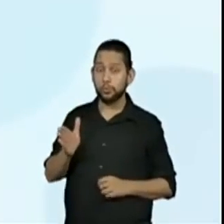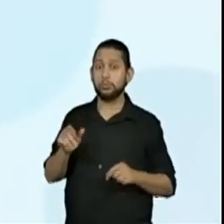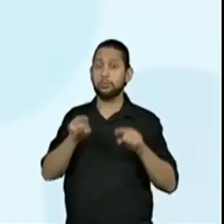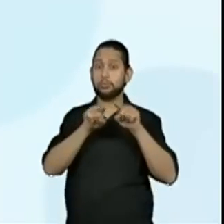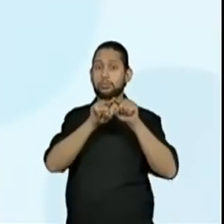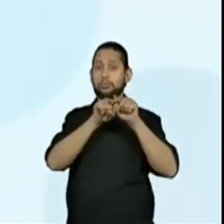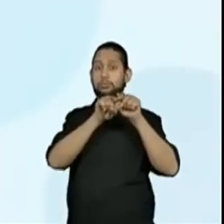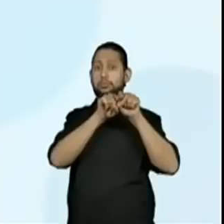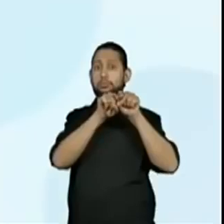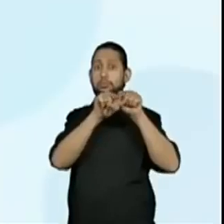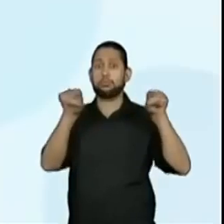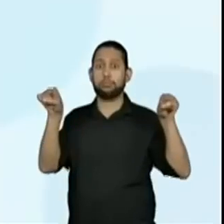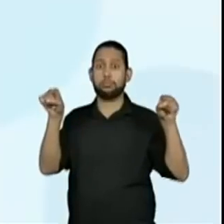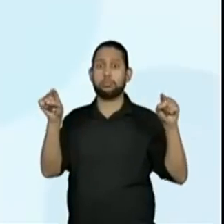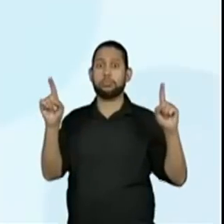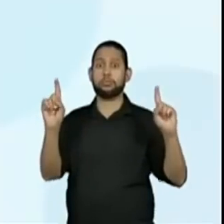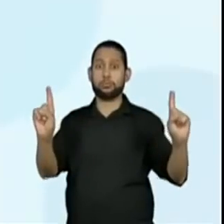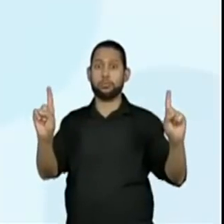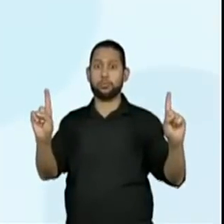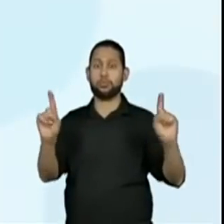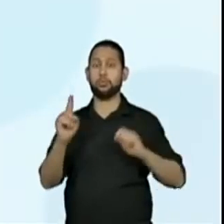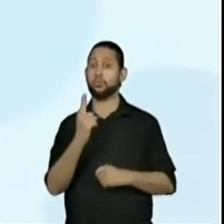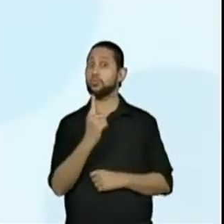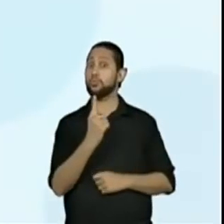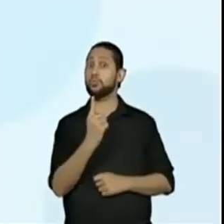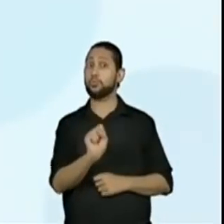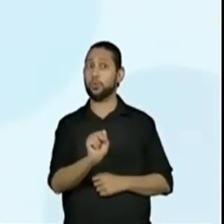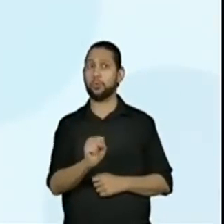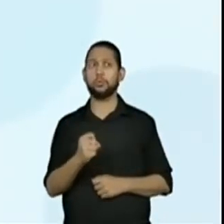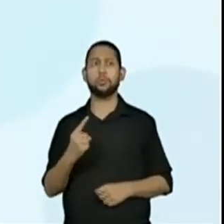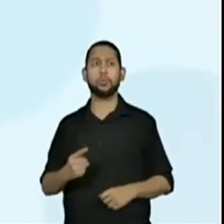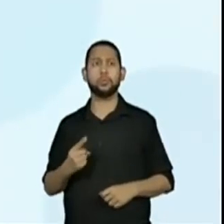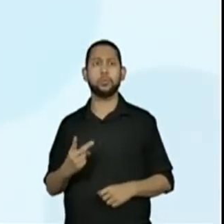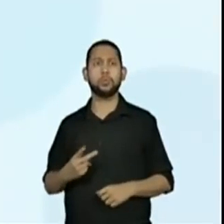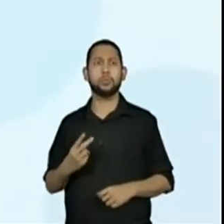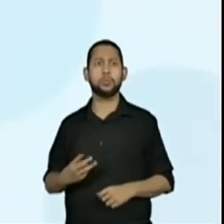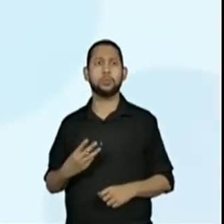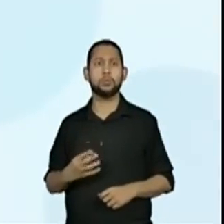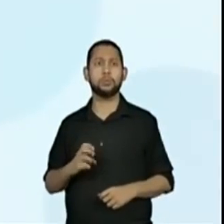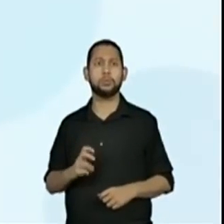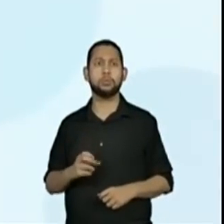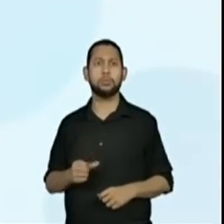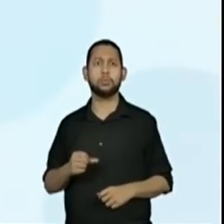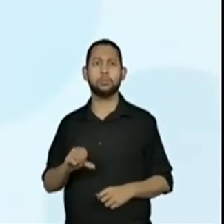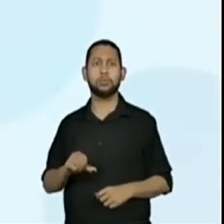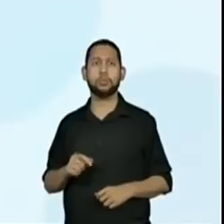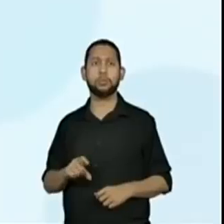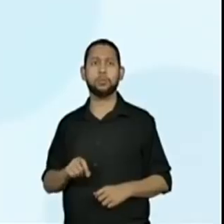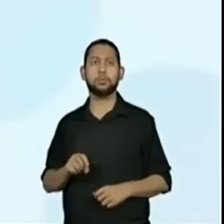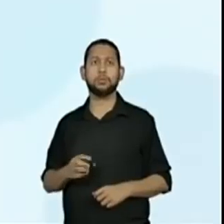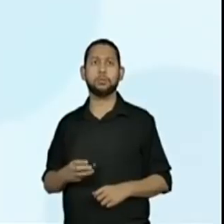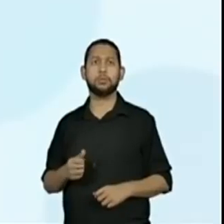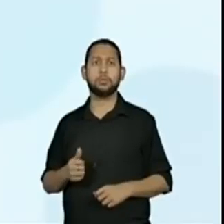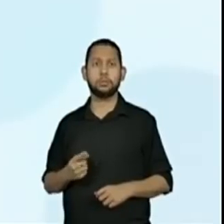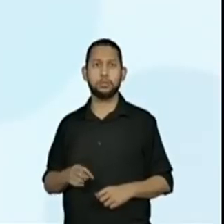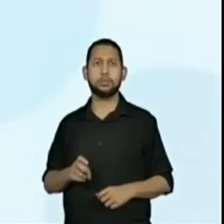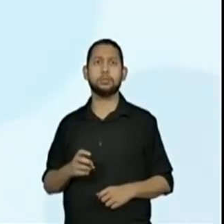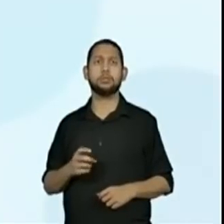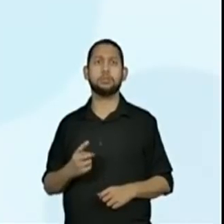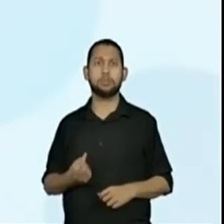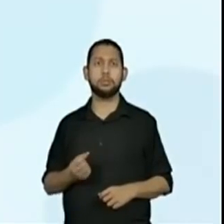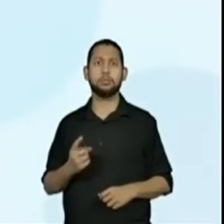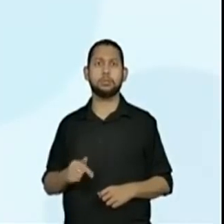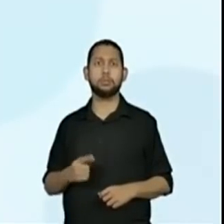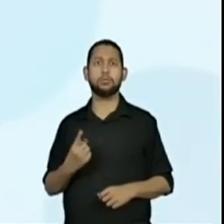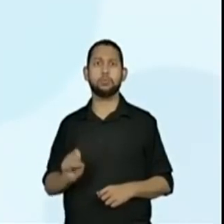met 1 2 3 4 5 6 7 8 9 10 11 12 13 14 15 16